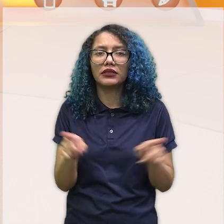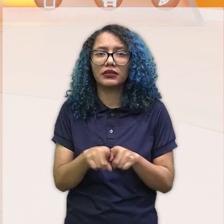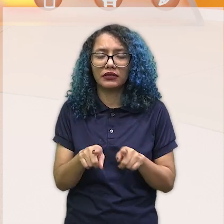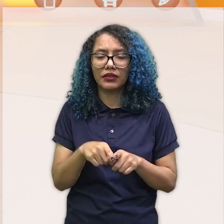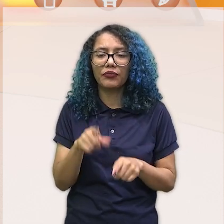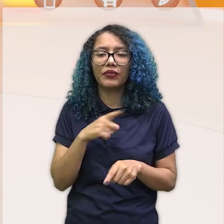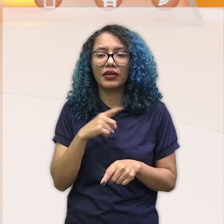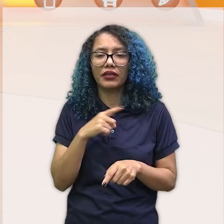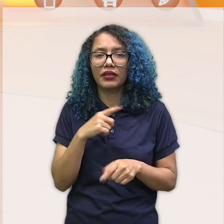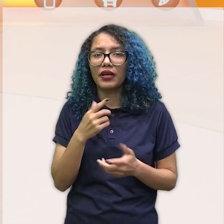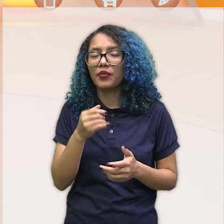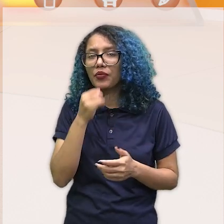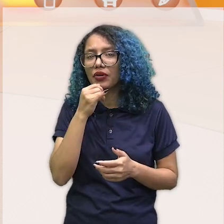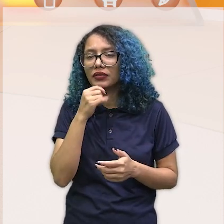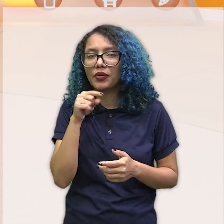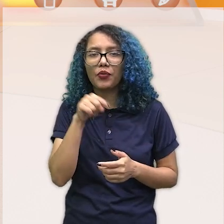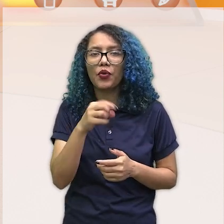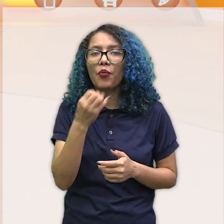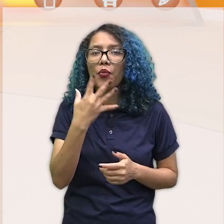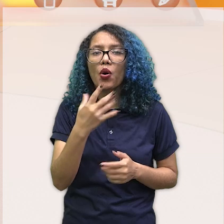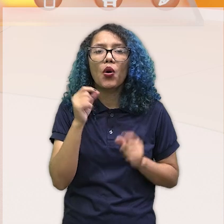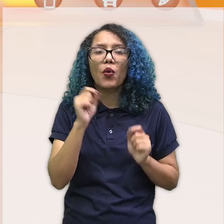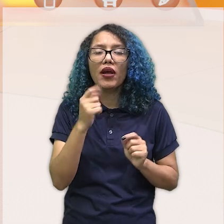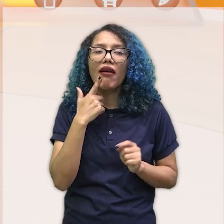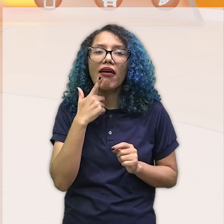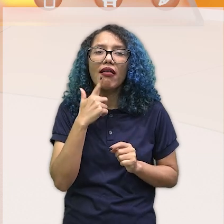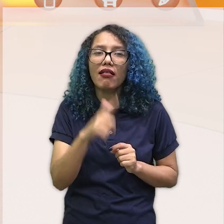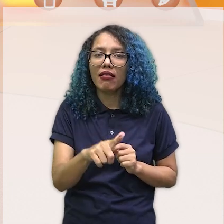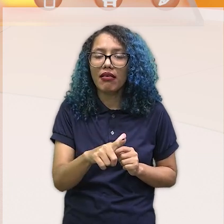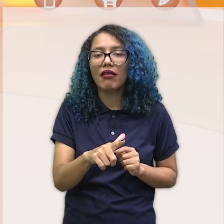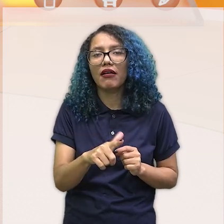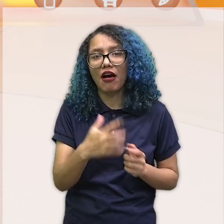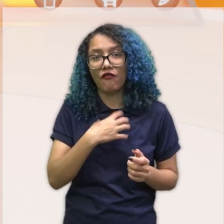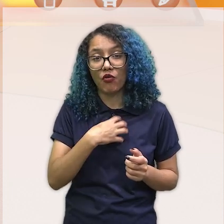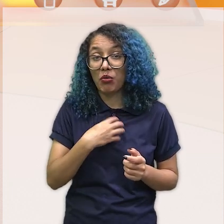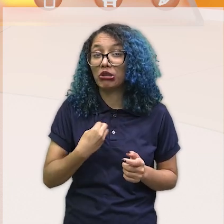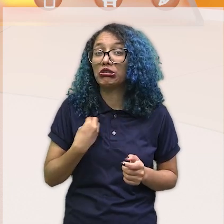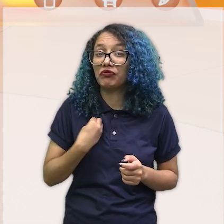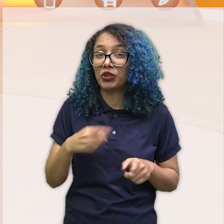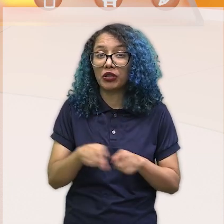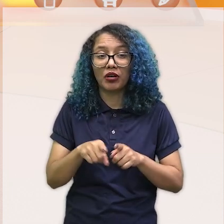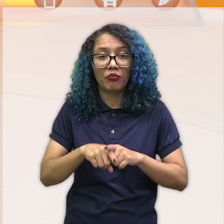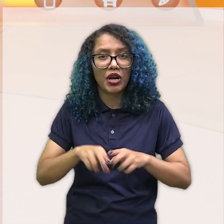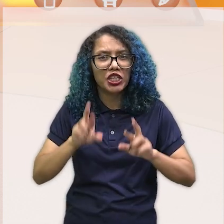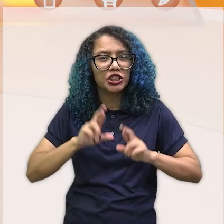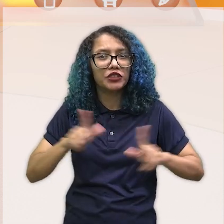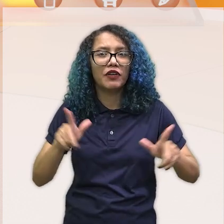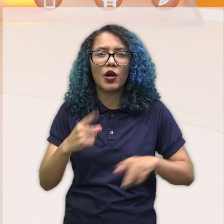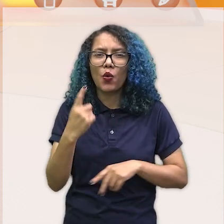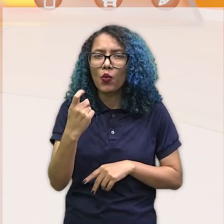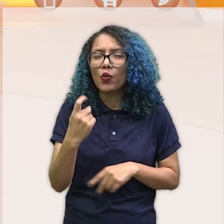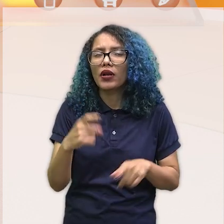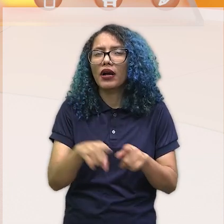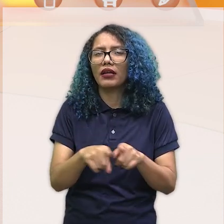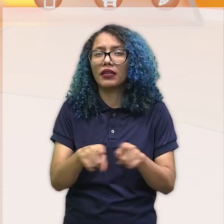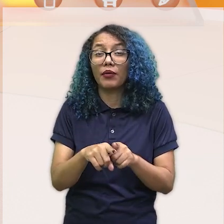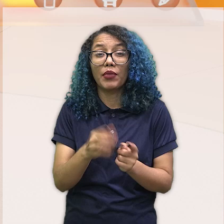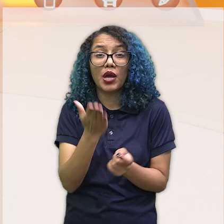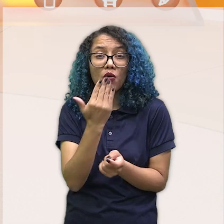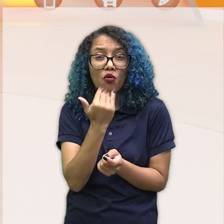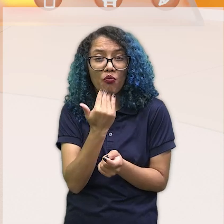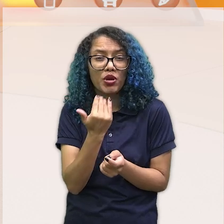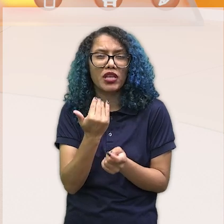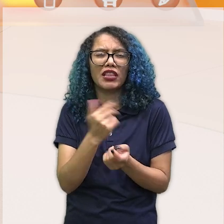se destacar, por exemplo, por um idioma, realmente pelo modo de vida ali da população, pelo alimento. Então,